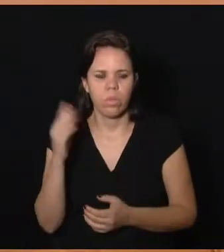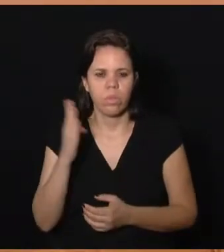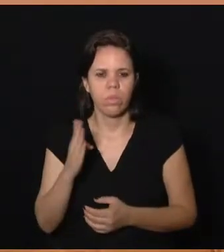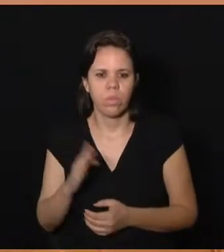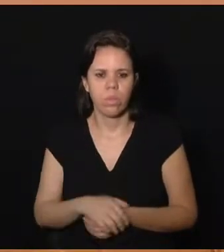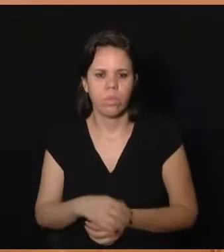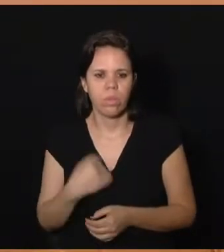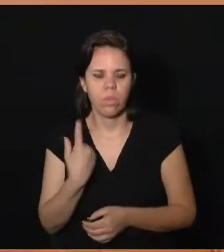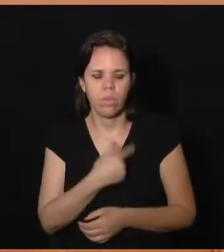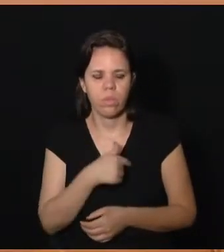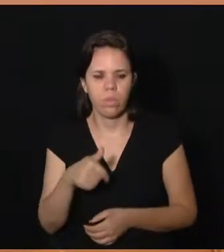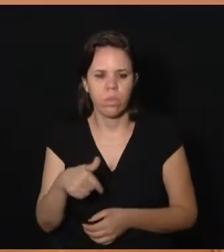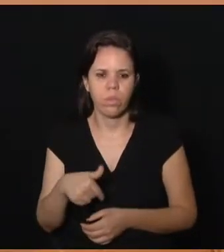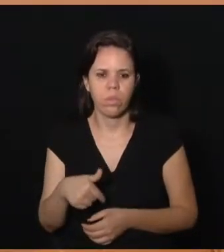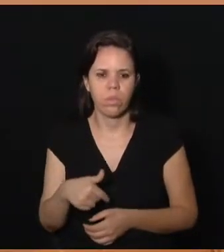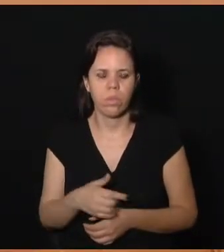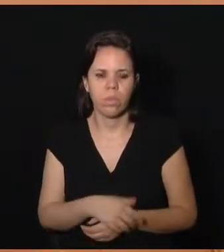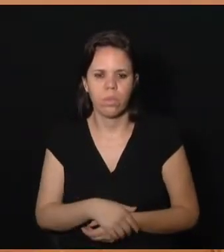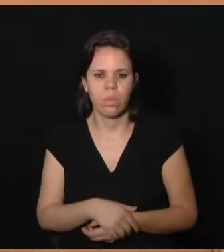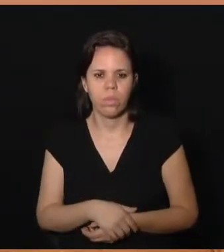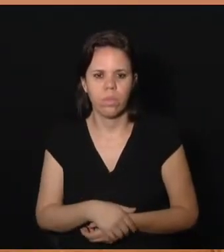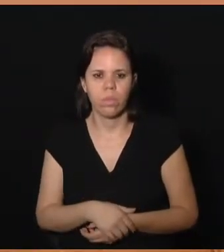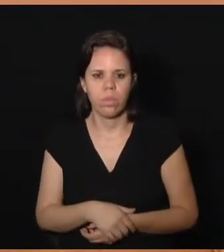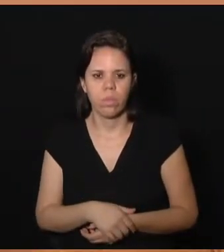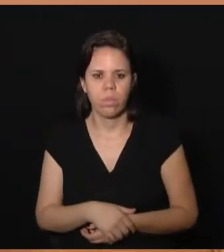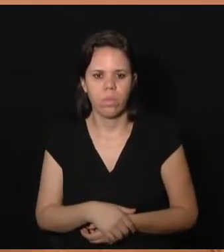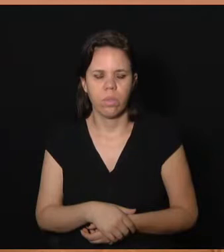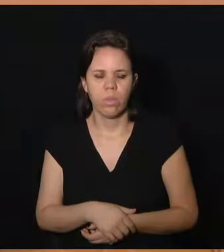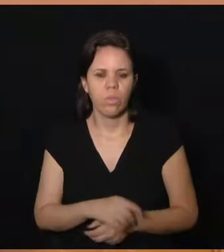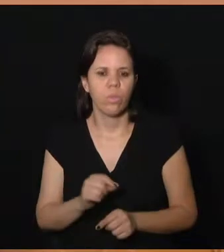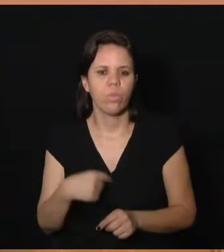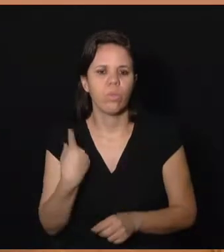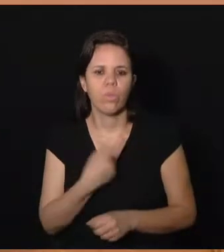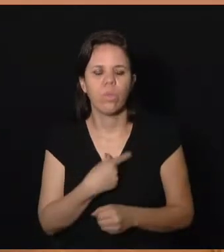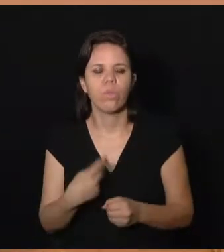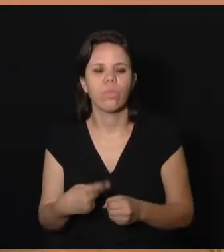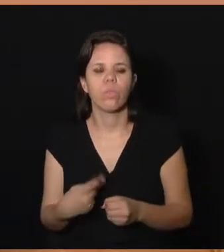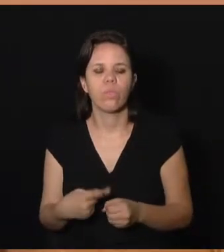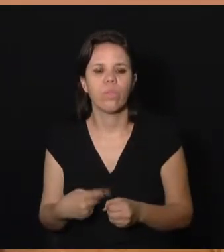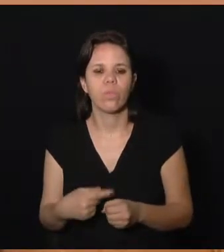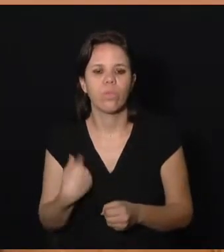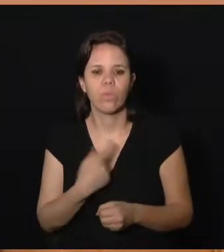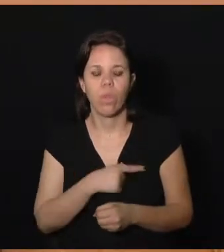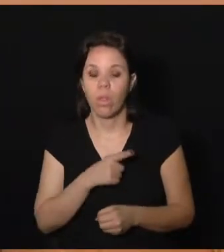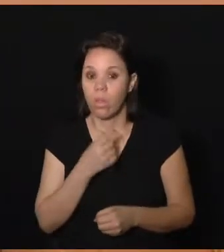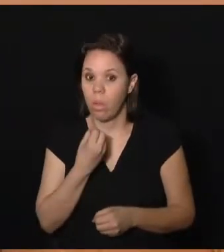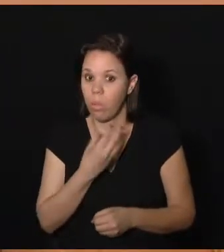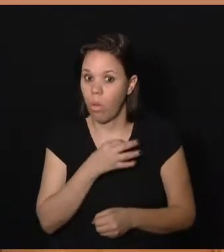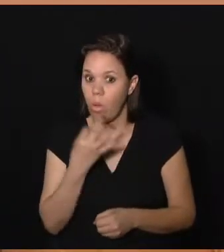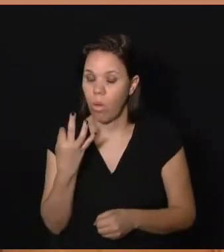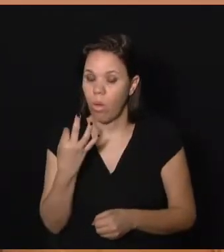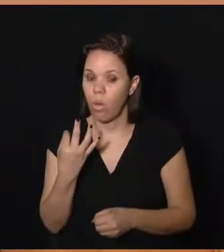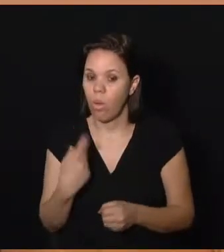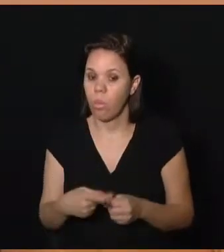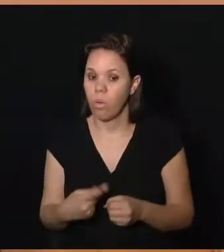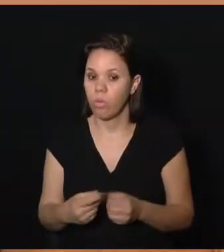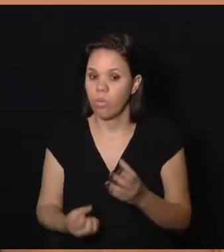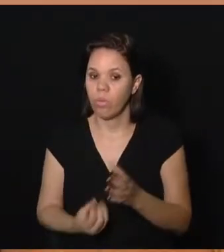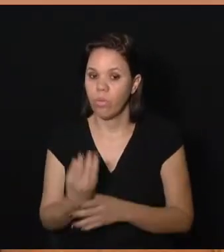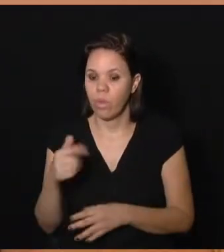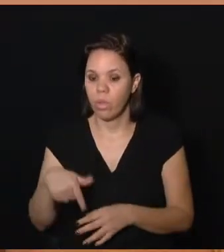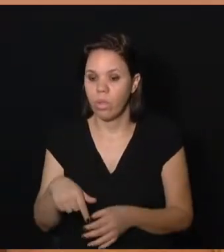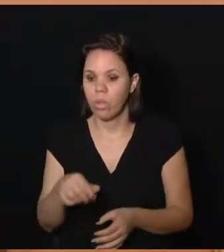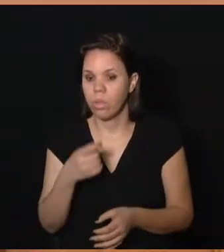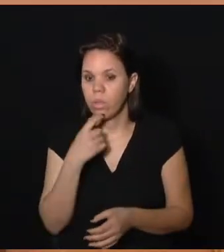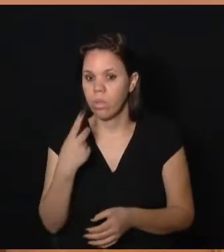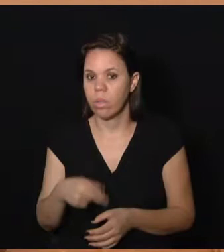nossa região aqui, né? Tipo assim, os nossos produtos, que nós temos bons produtos que são fabricados na região metropolitana,